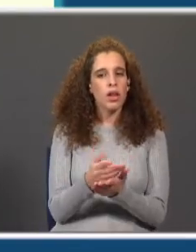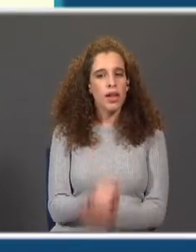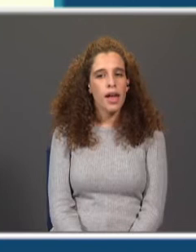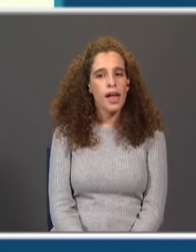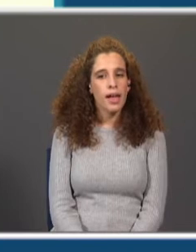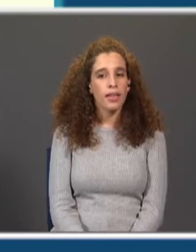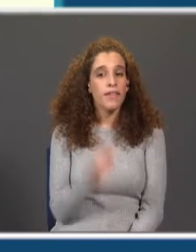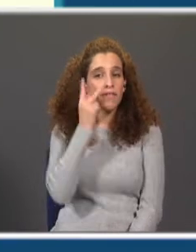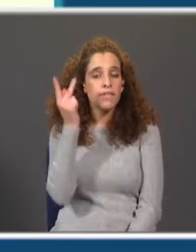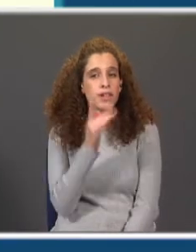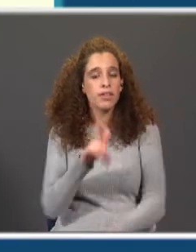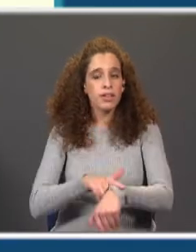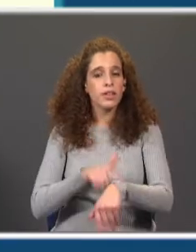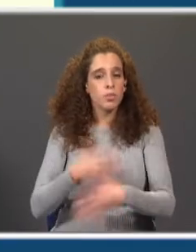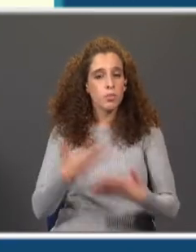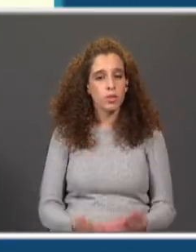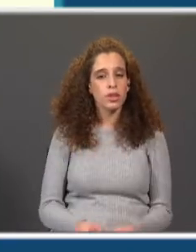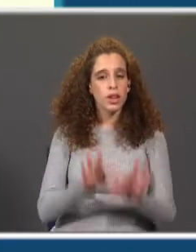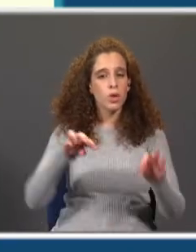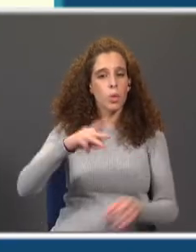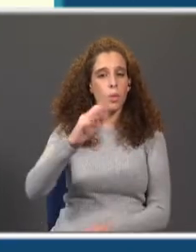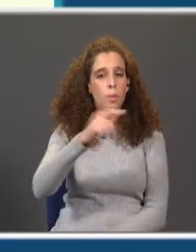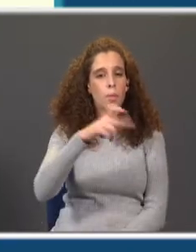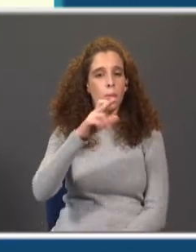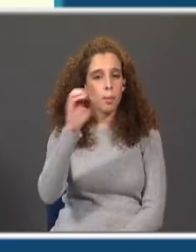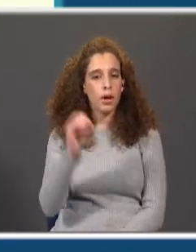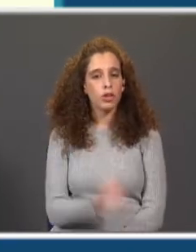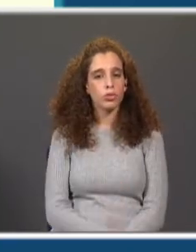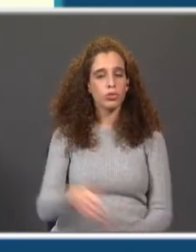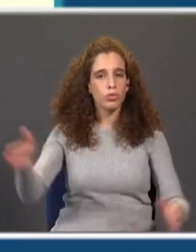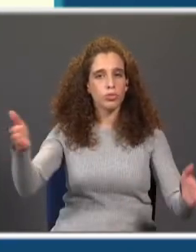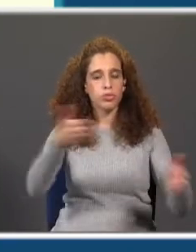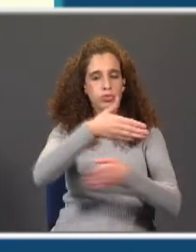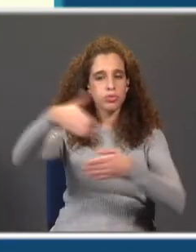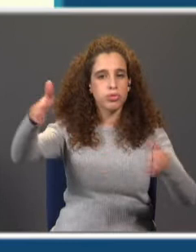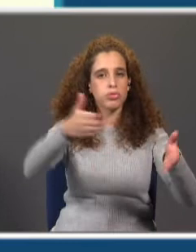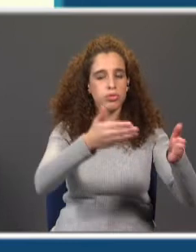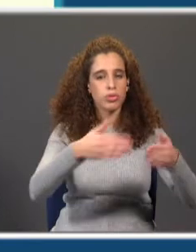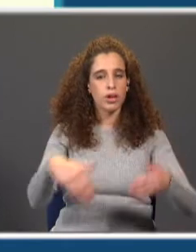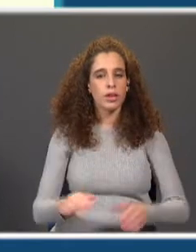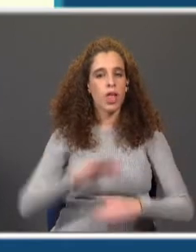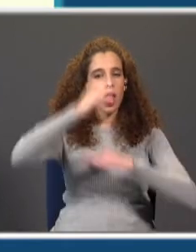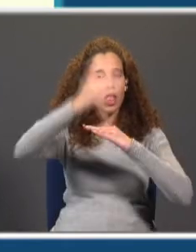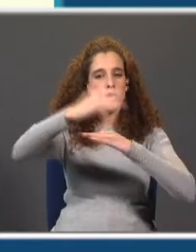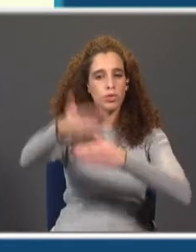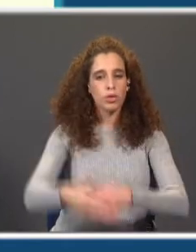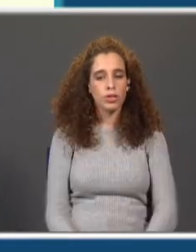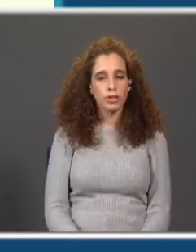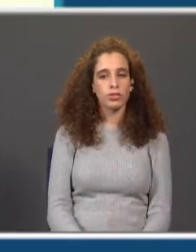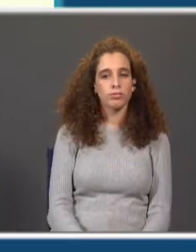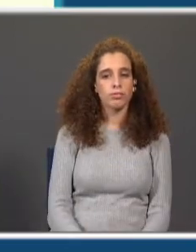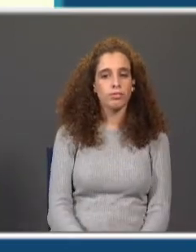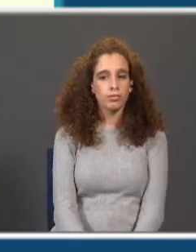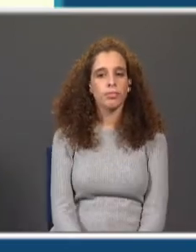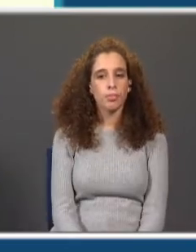desse tempo como o mastro furando as ondas de um navio submerso. A acácia basta-me. Arrasaram as lojas